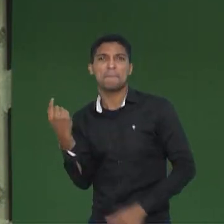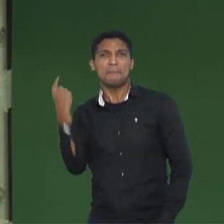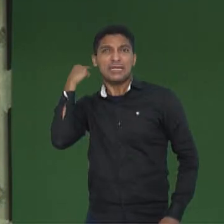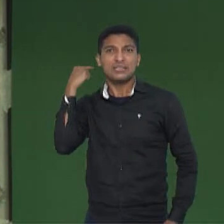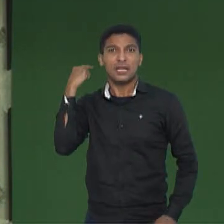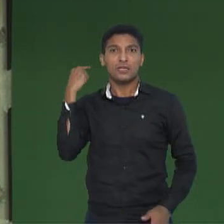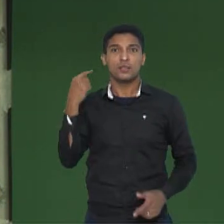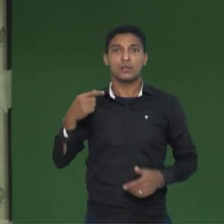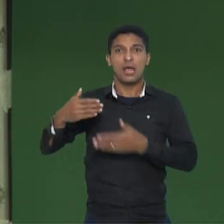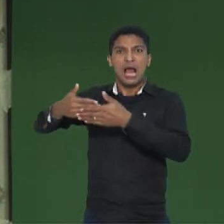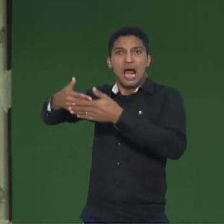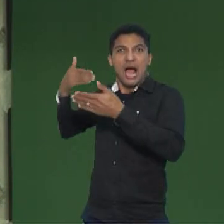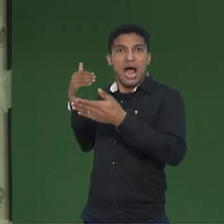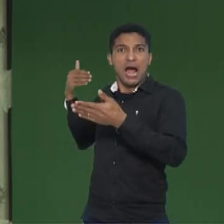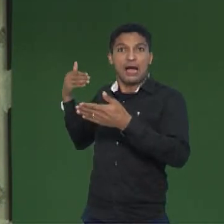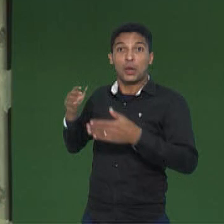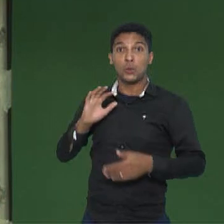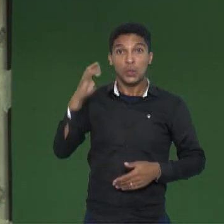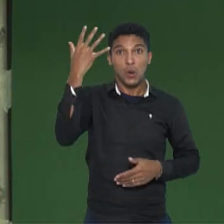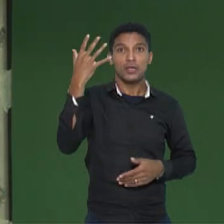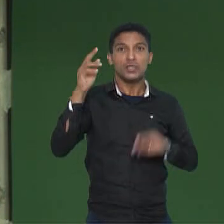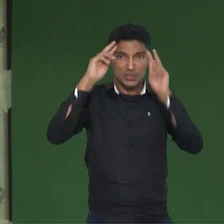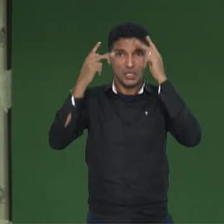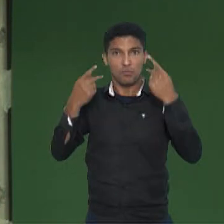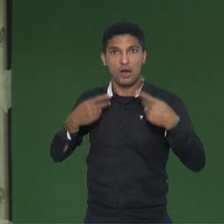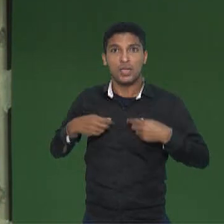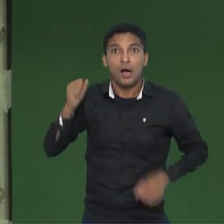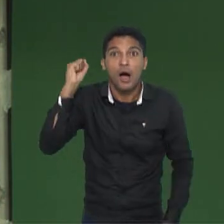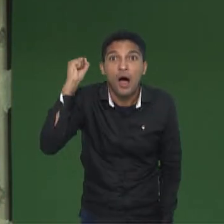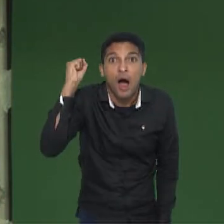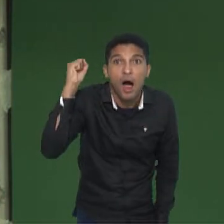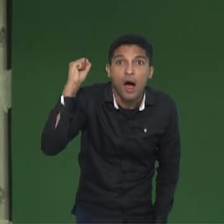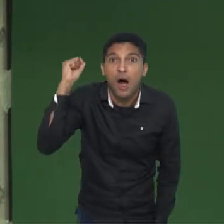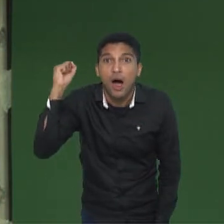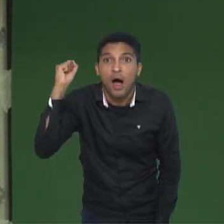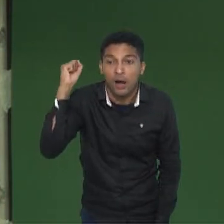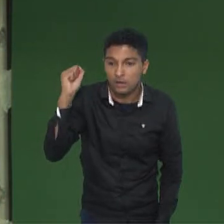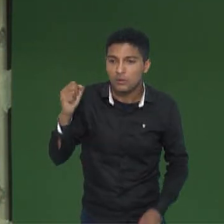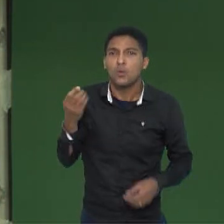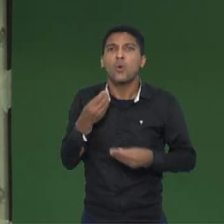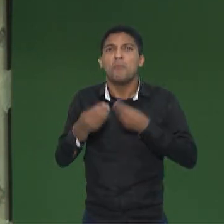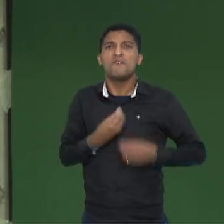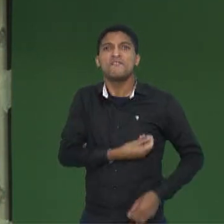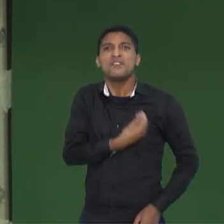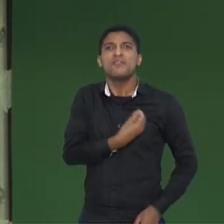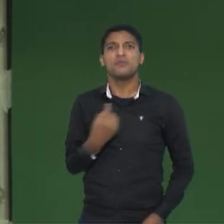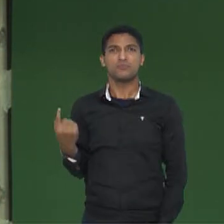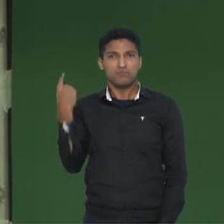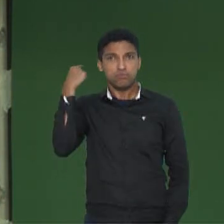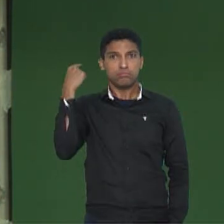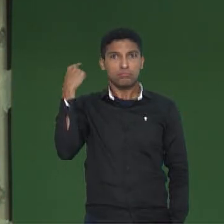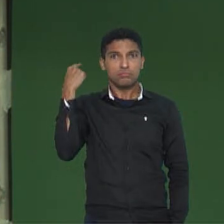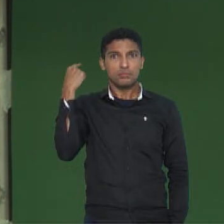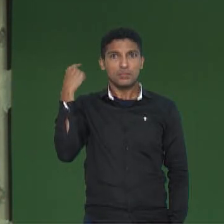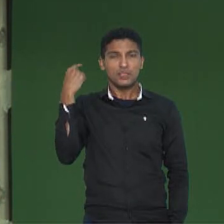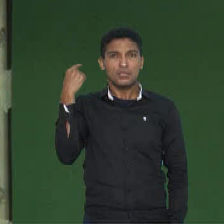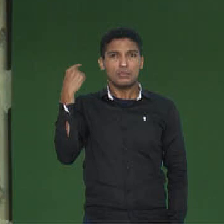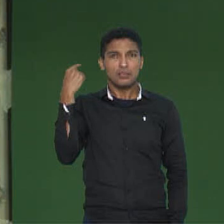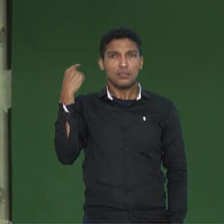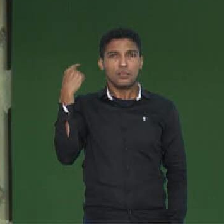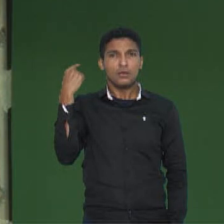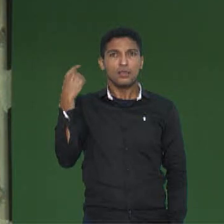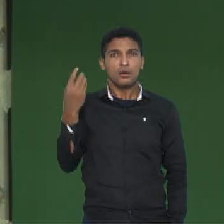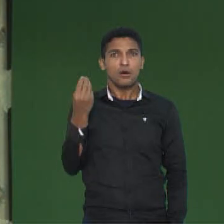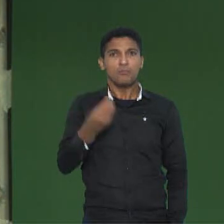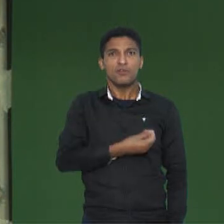nós denominamos sambaquis. E ali é possível entender como que aquelas pessoas, aqueles nativos, viveram